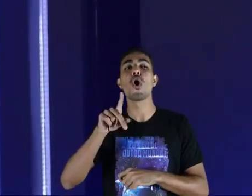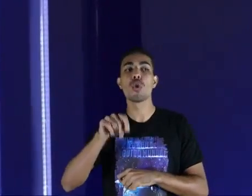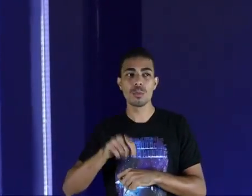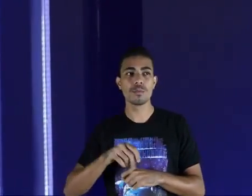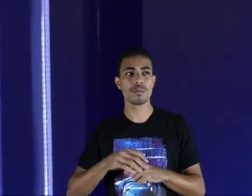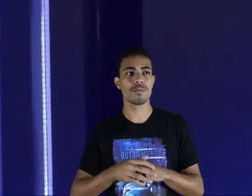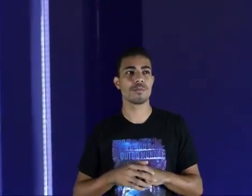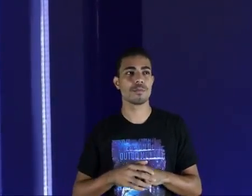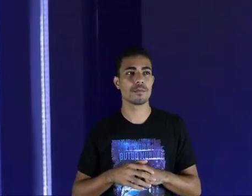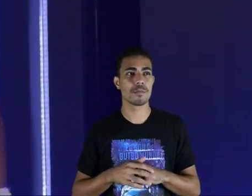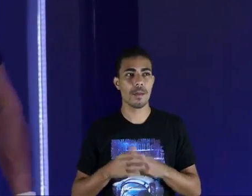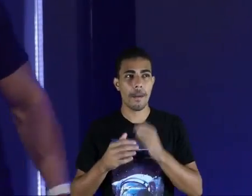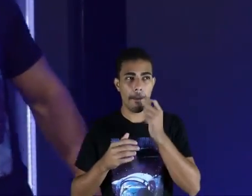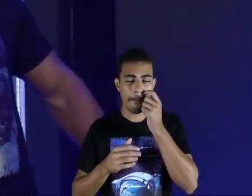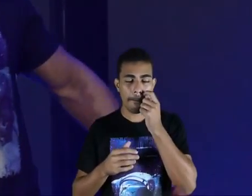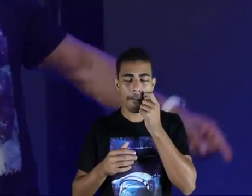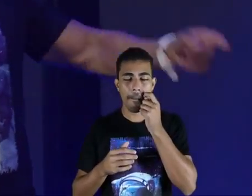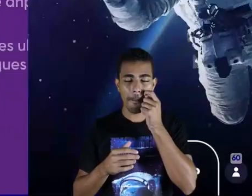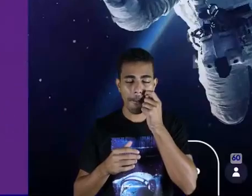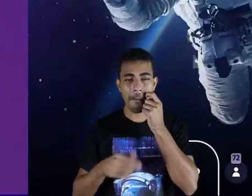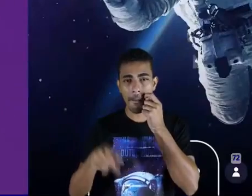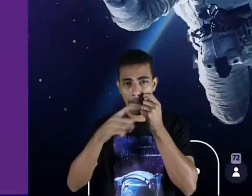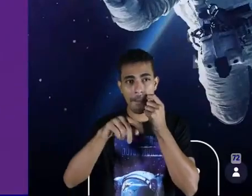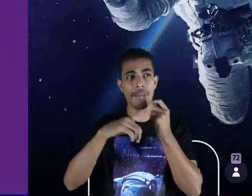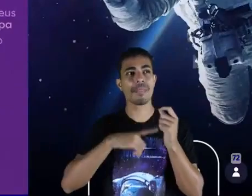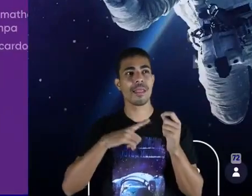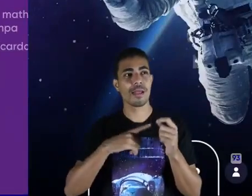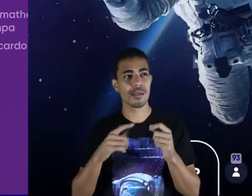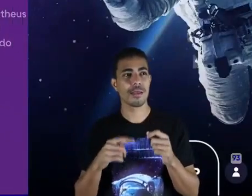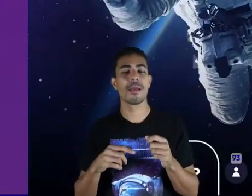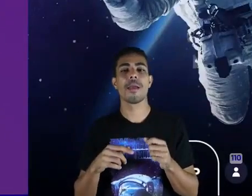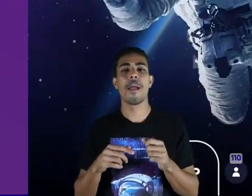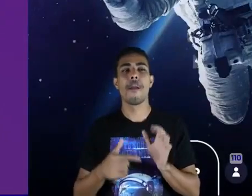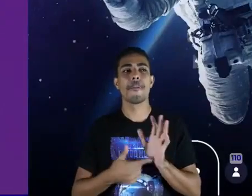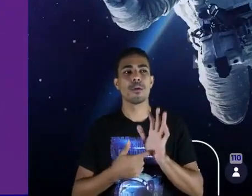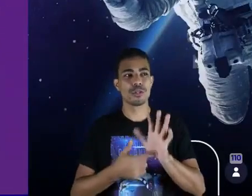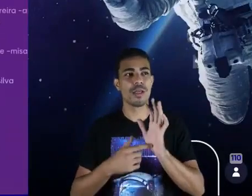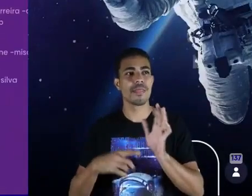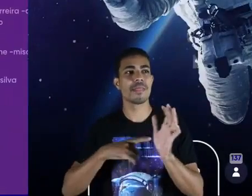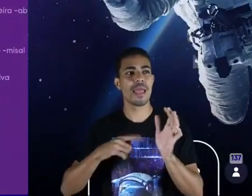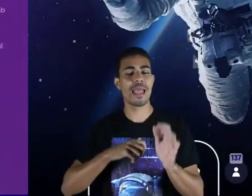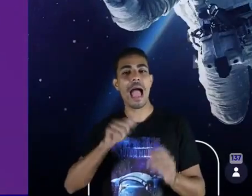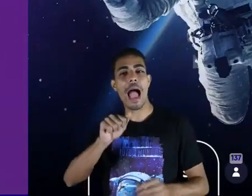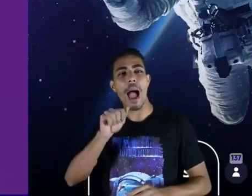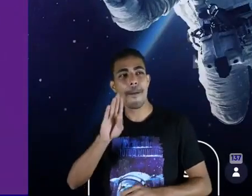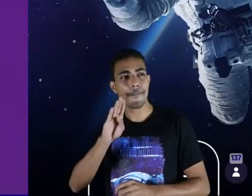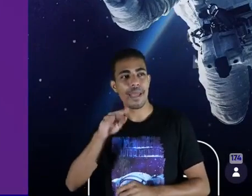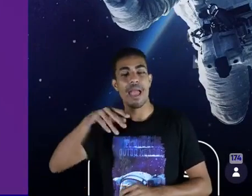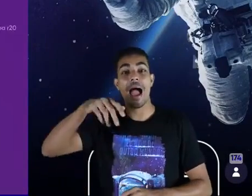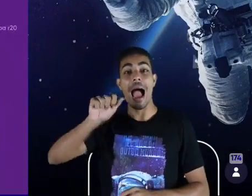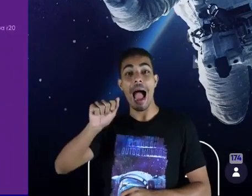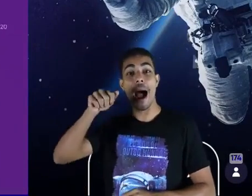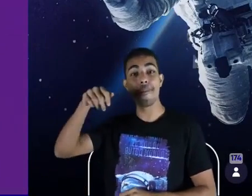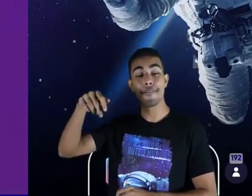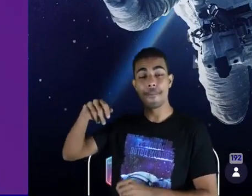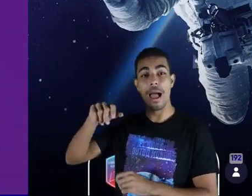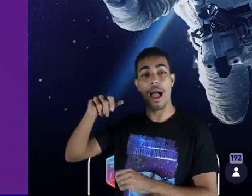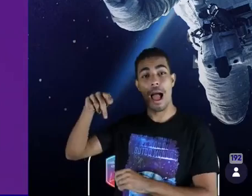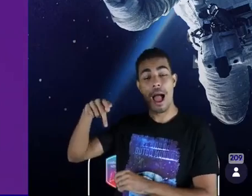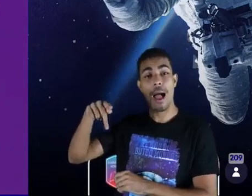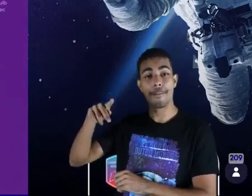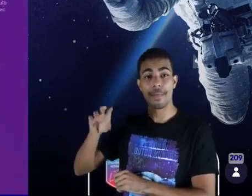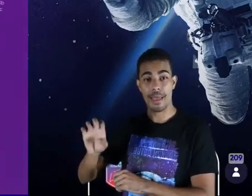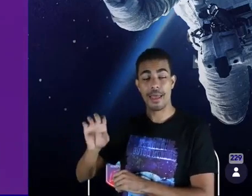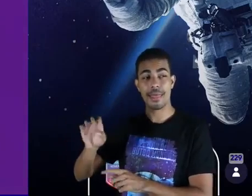Isso aqui não é mistério não, irmão. Tem que se identificar. Olha aí, a galera da AB, da AMPA participando. Galera da APE. A